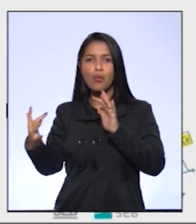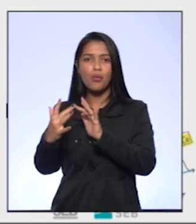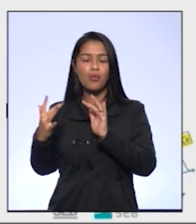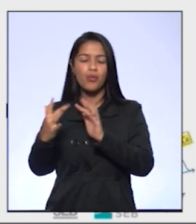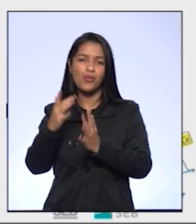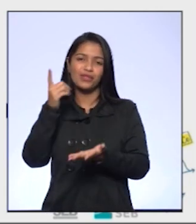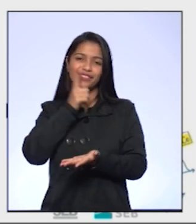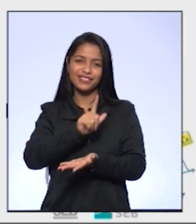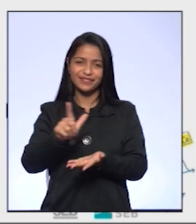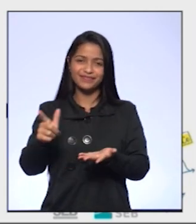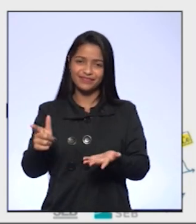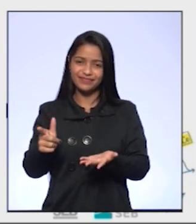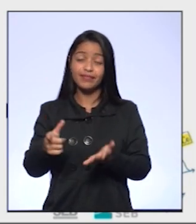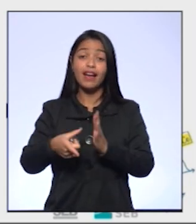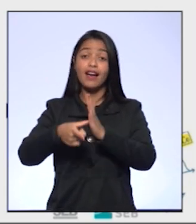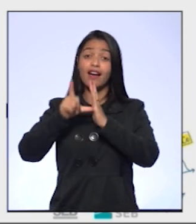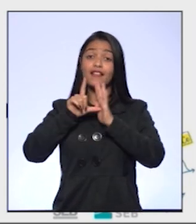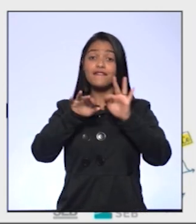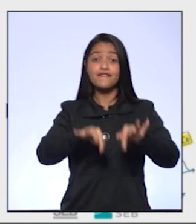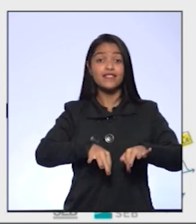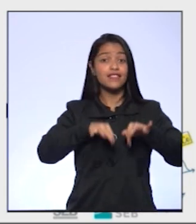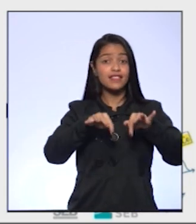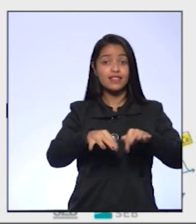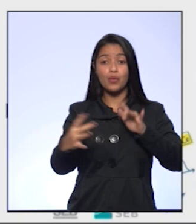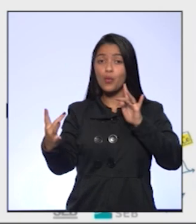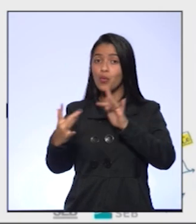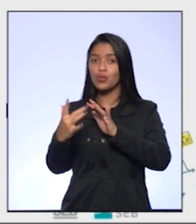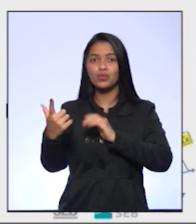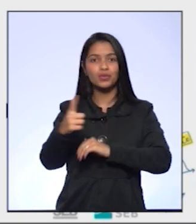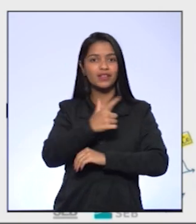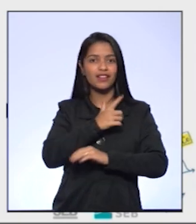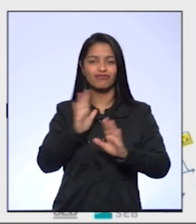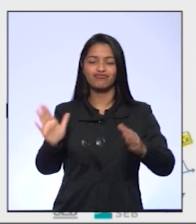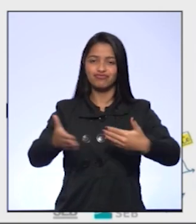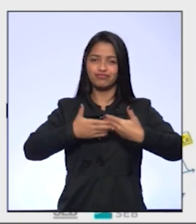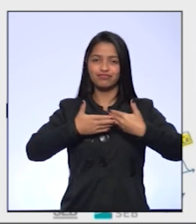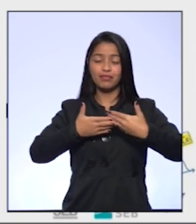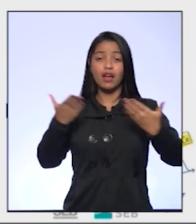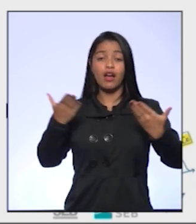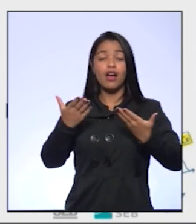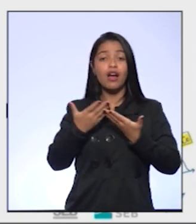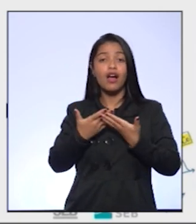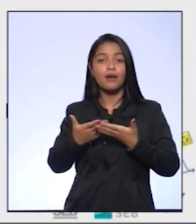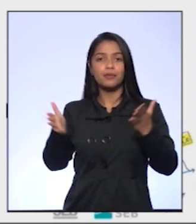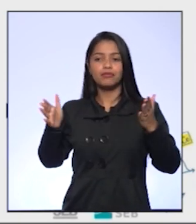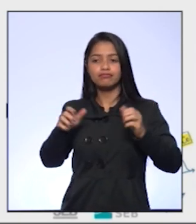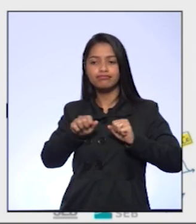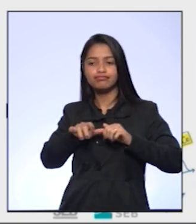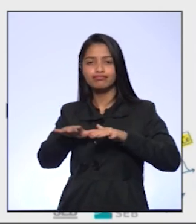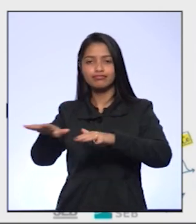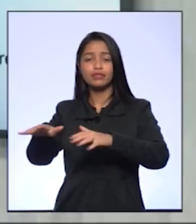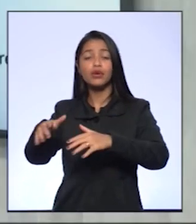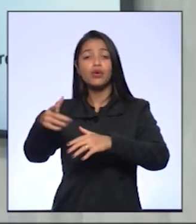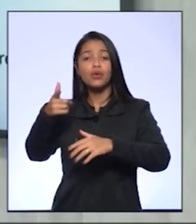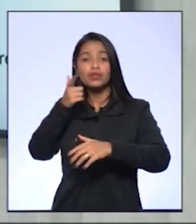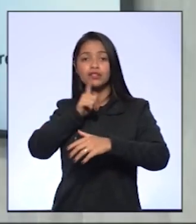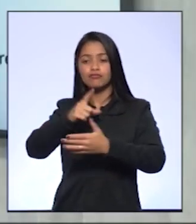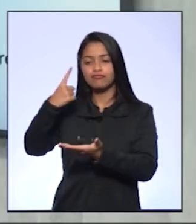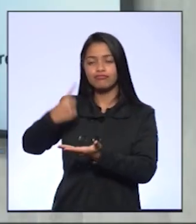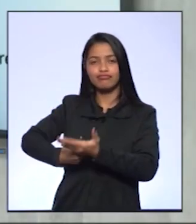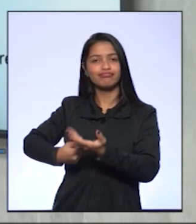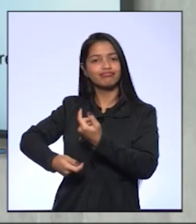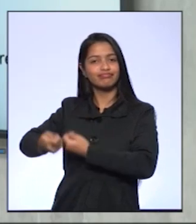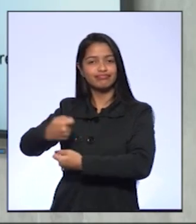nós teremos contato. Contato com o Oriente e formação de redes comerciais. O que eu quero dizer com isso? Olha pra